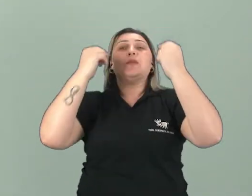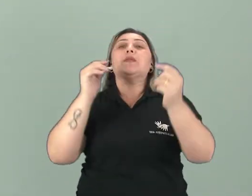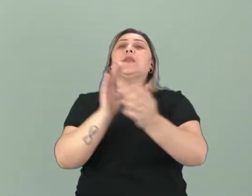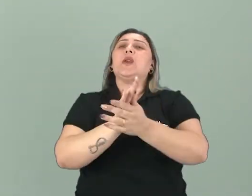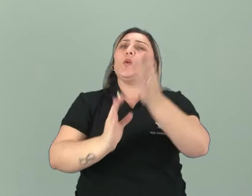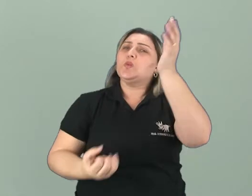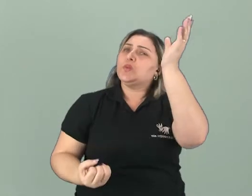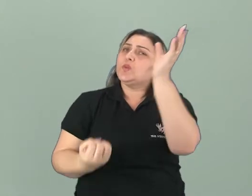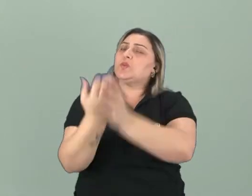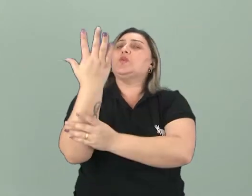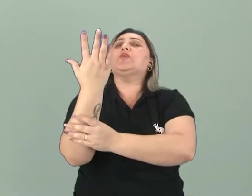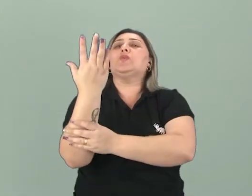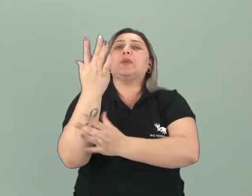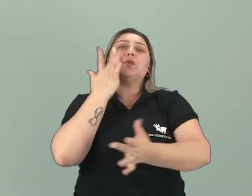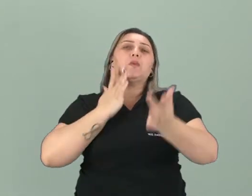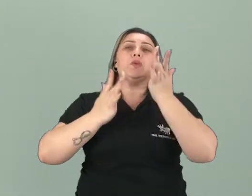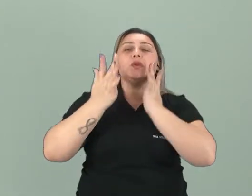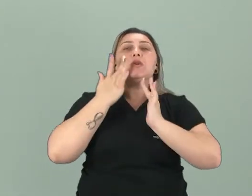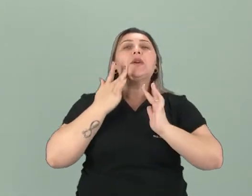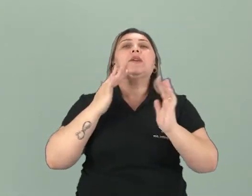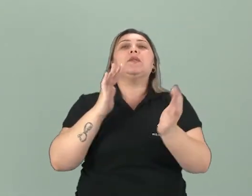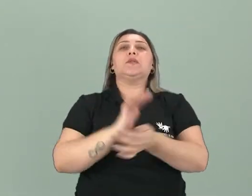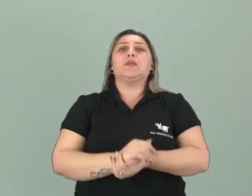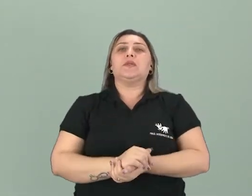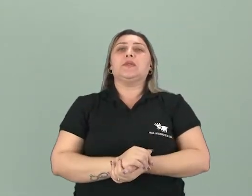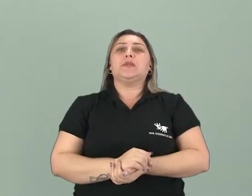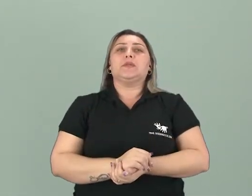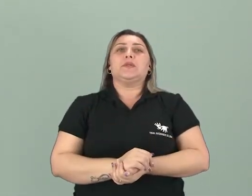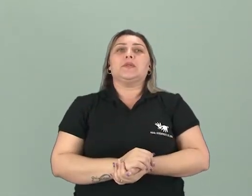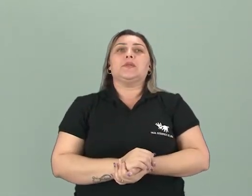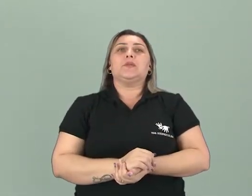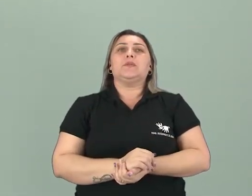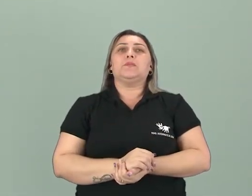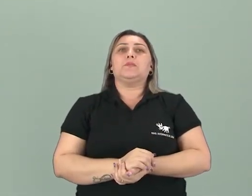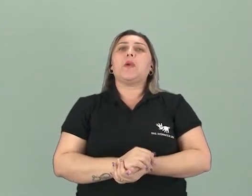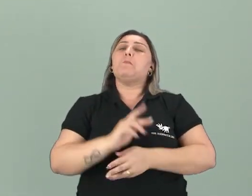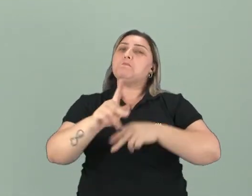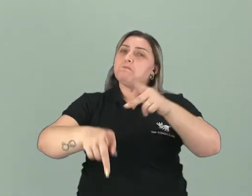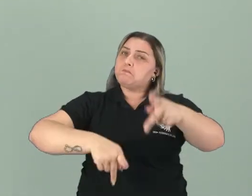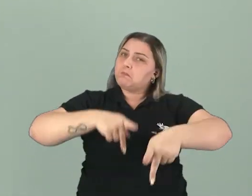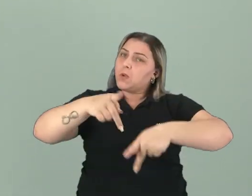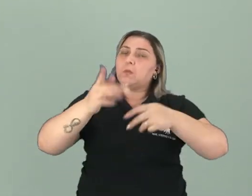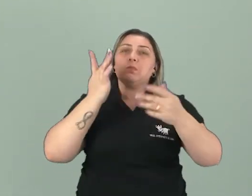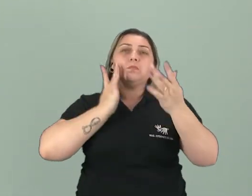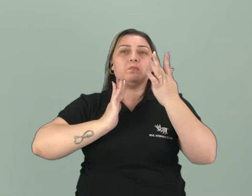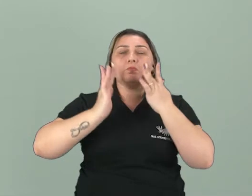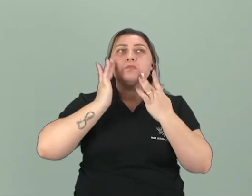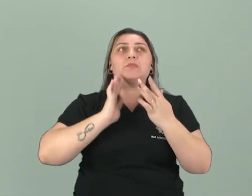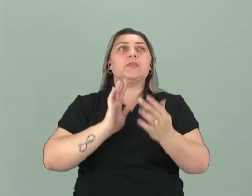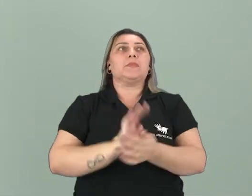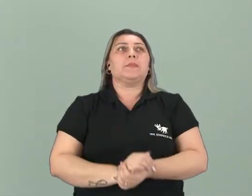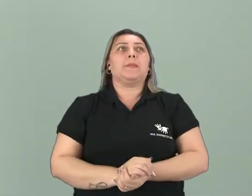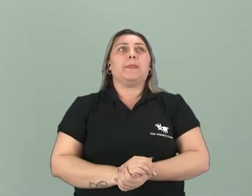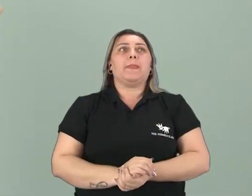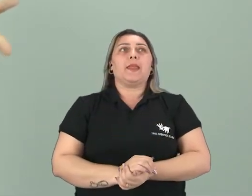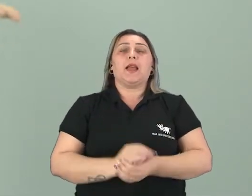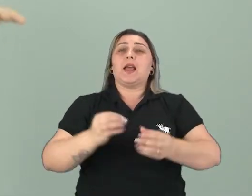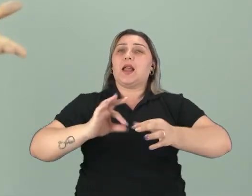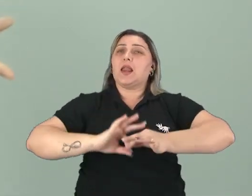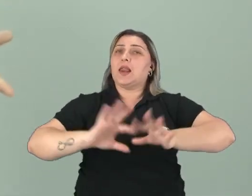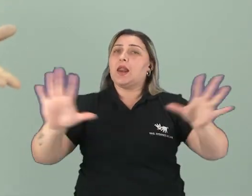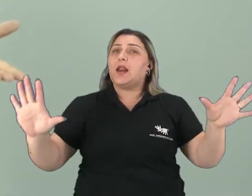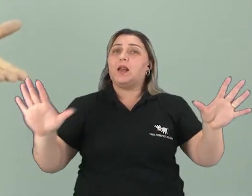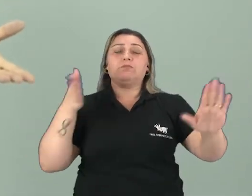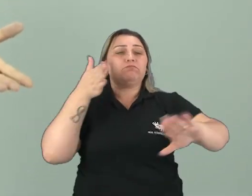do teatro, do surgimento do teatro. Ele foi considerado um teatro popular, ou seja, que era aberto